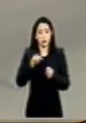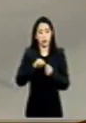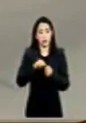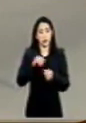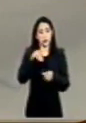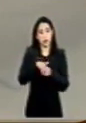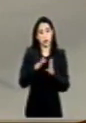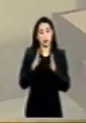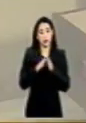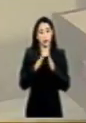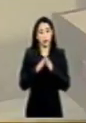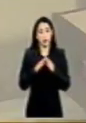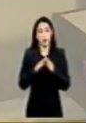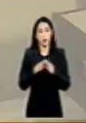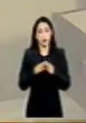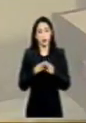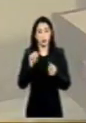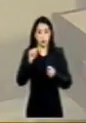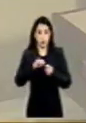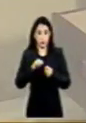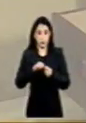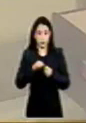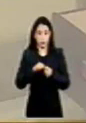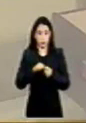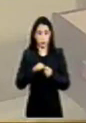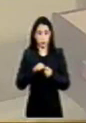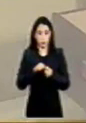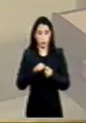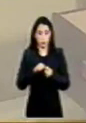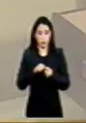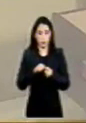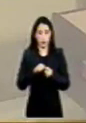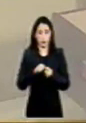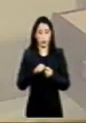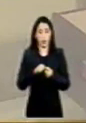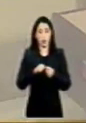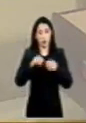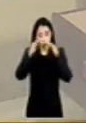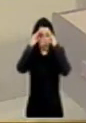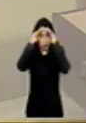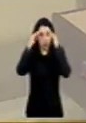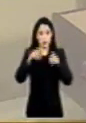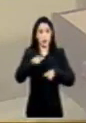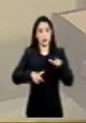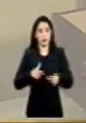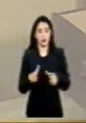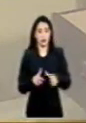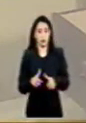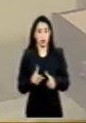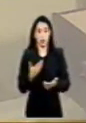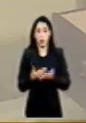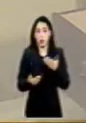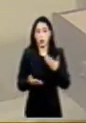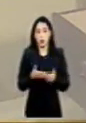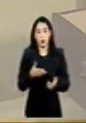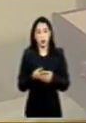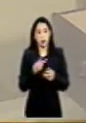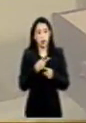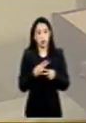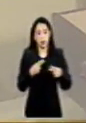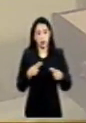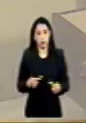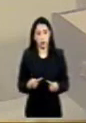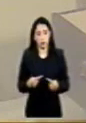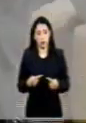as atividades são desempenhadas em prol do exercício do mandato. Portanto, qualquer medida que vá causar